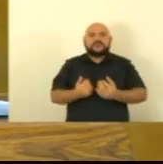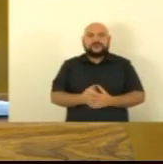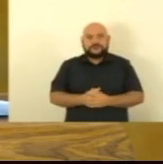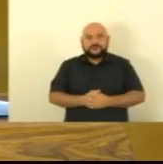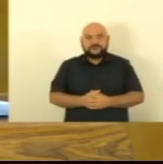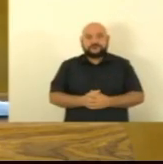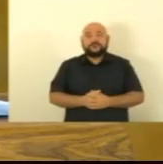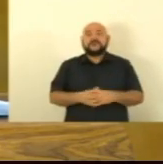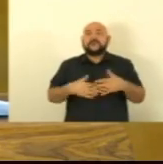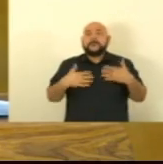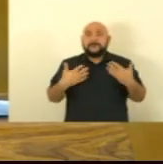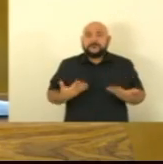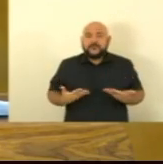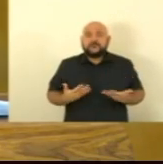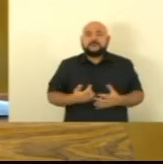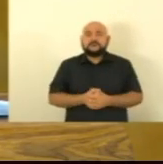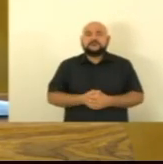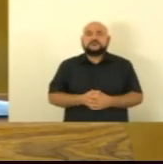você